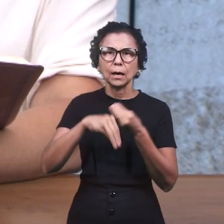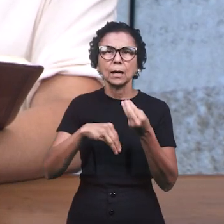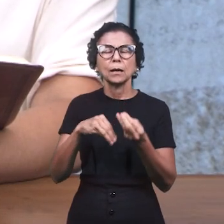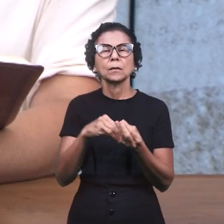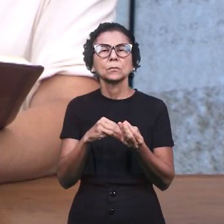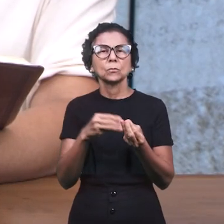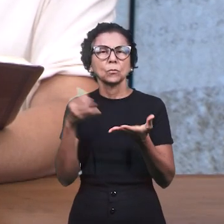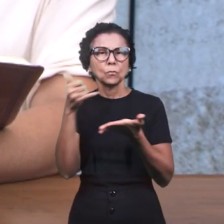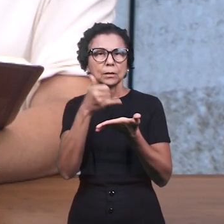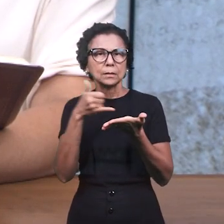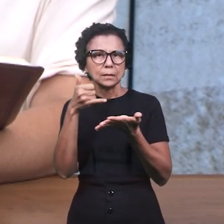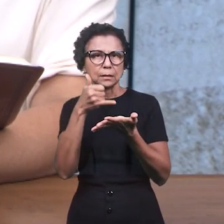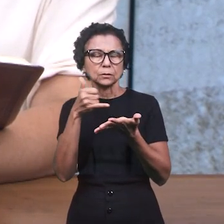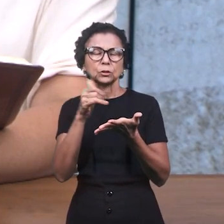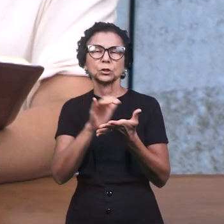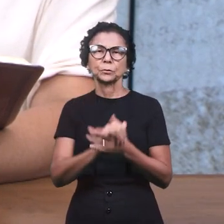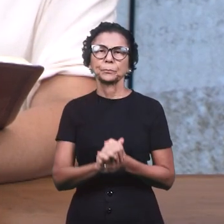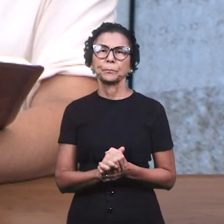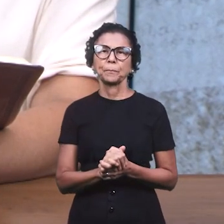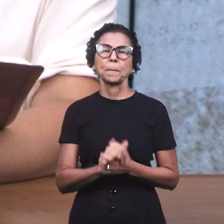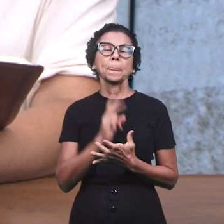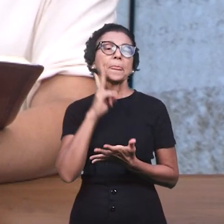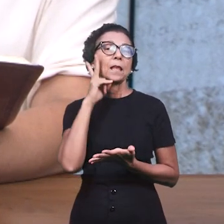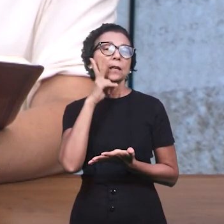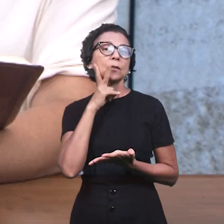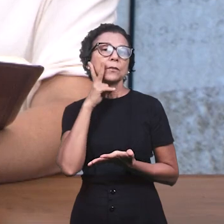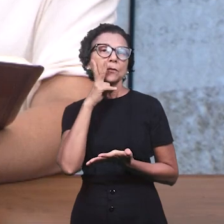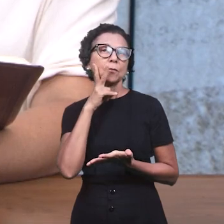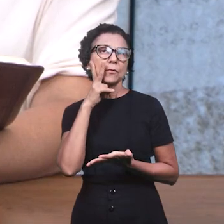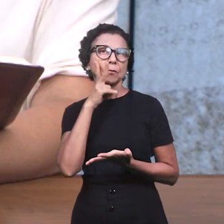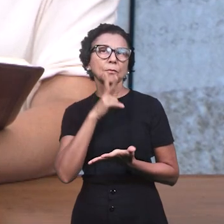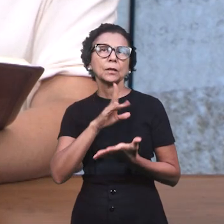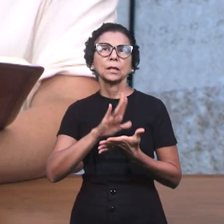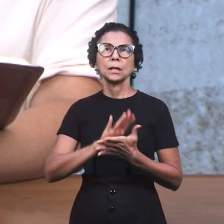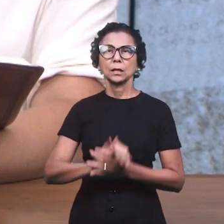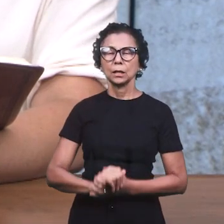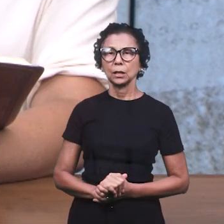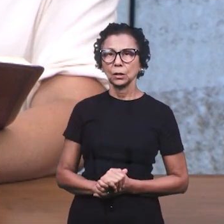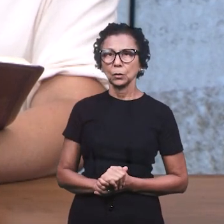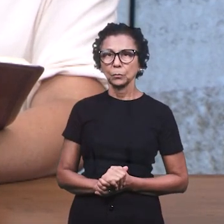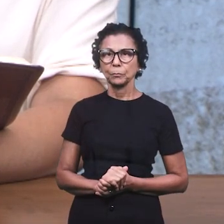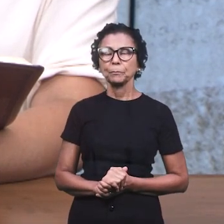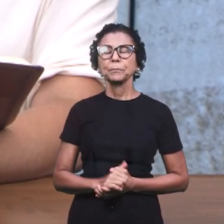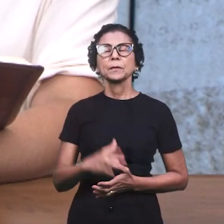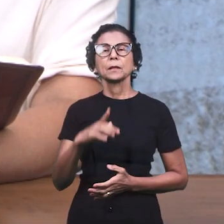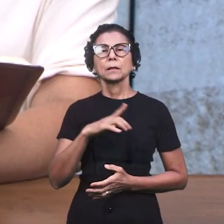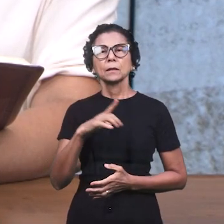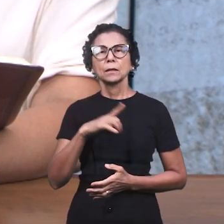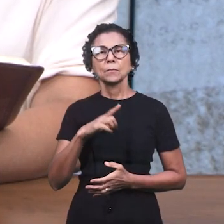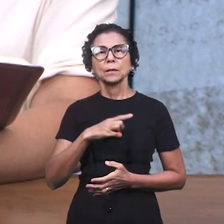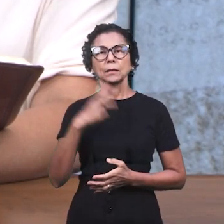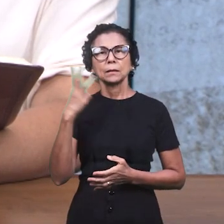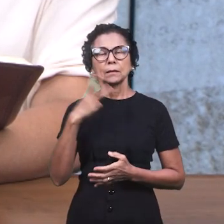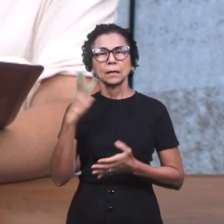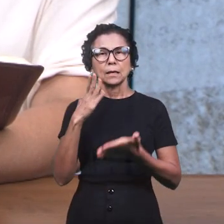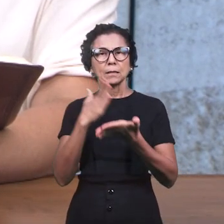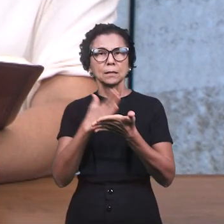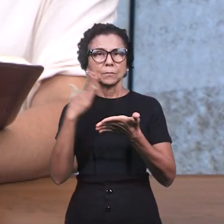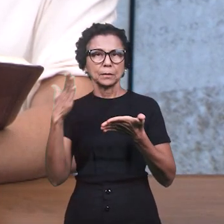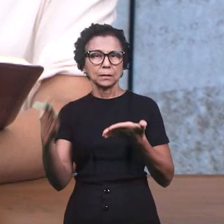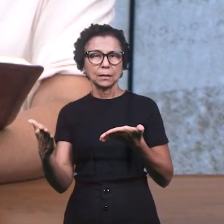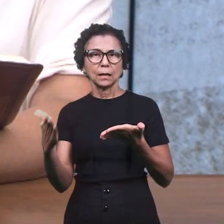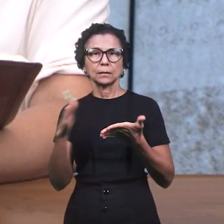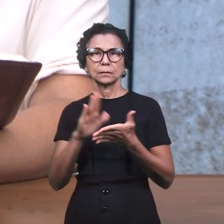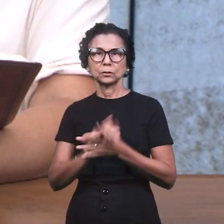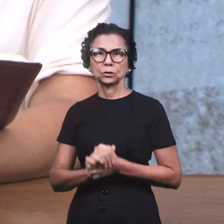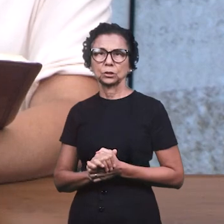hin de azeite. E de vinho para a libação oferecerás a 1/3 parte de um hin ao